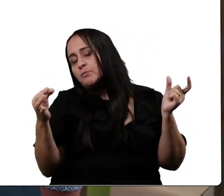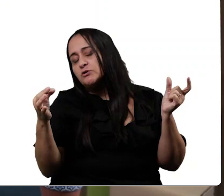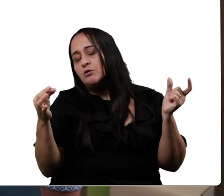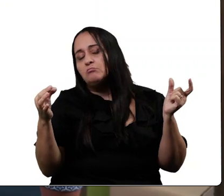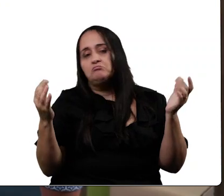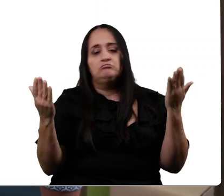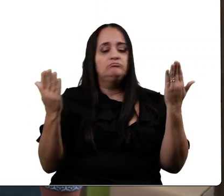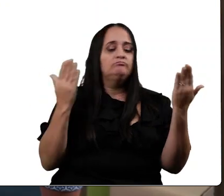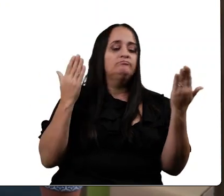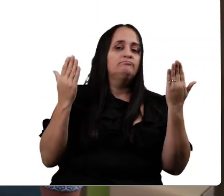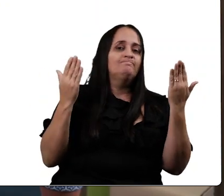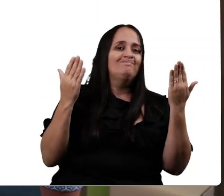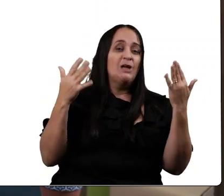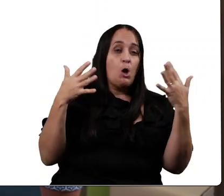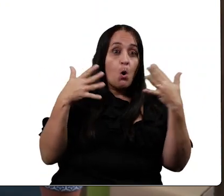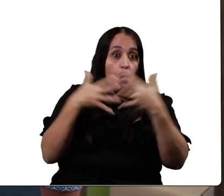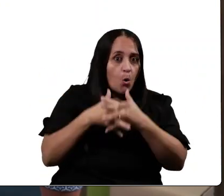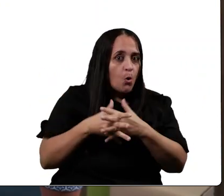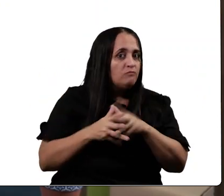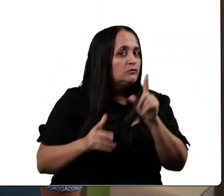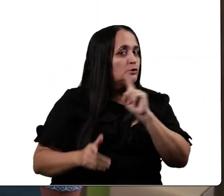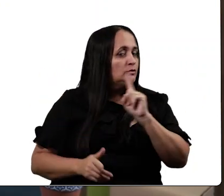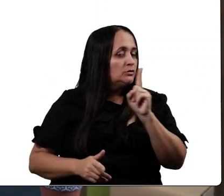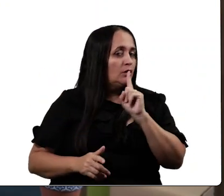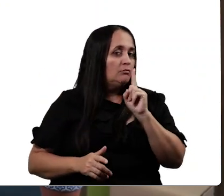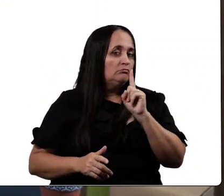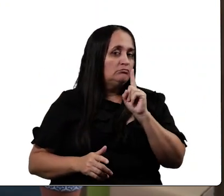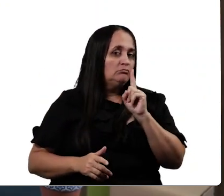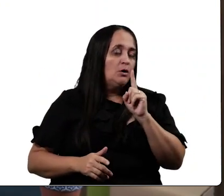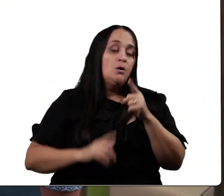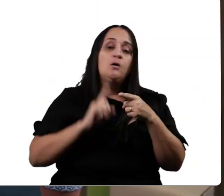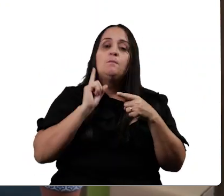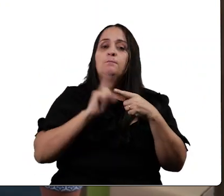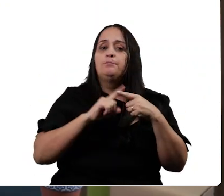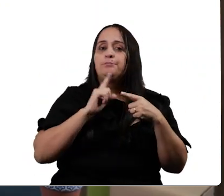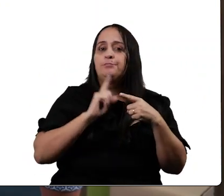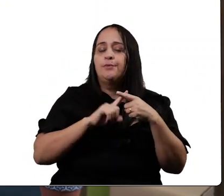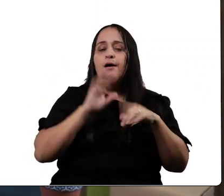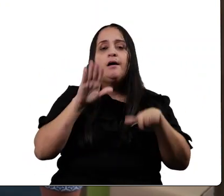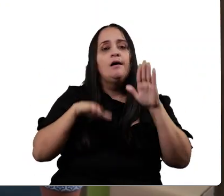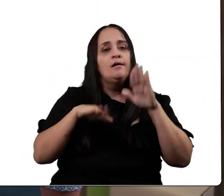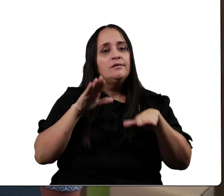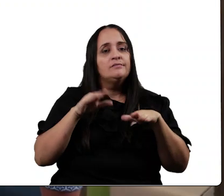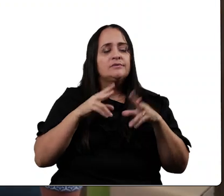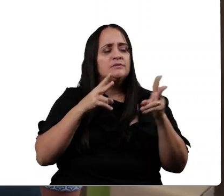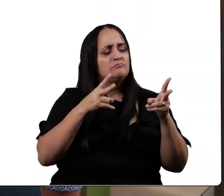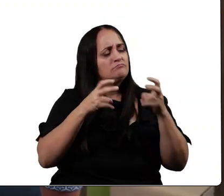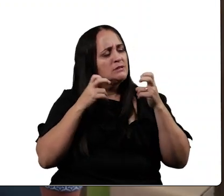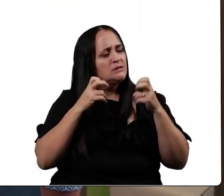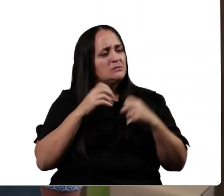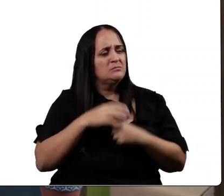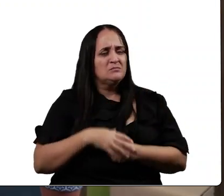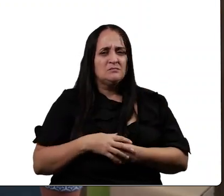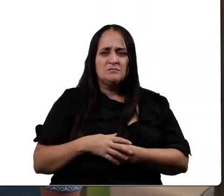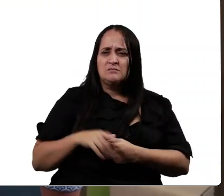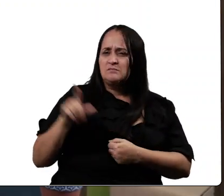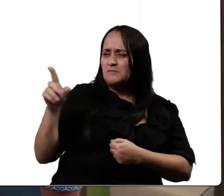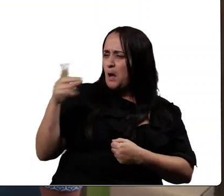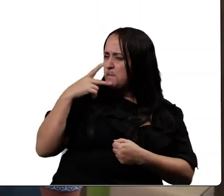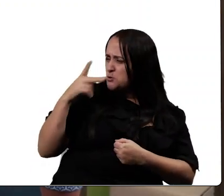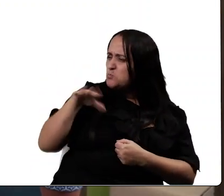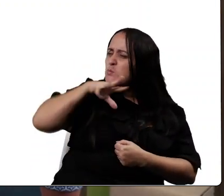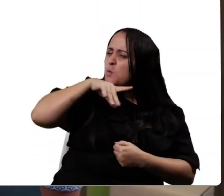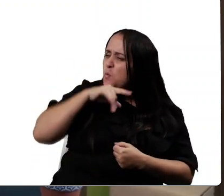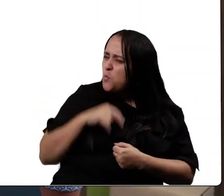mas a gente não consegue ver o fato em si. Então, às vezes está numa discussão, fulano é